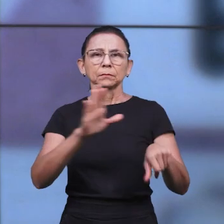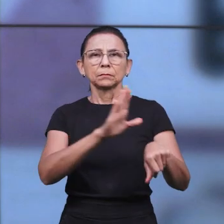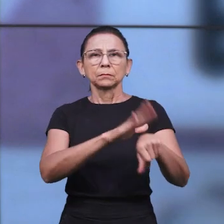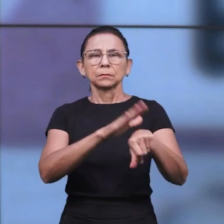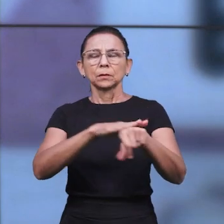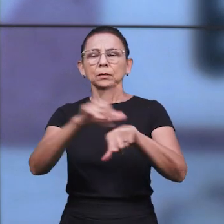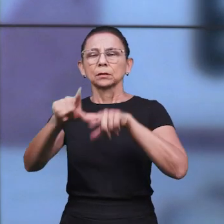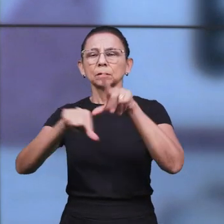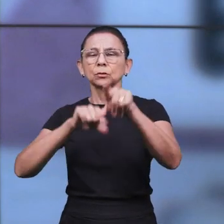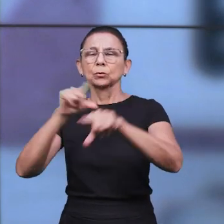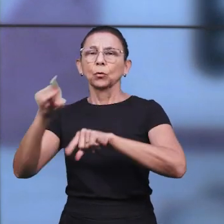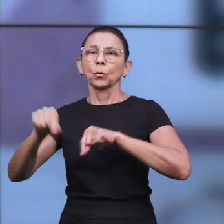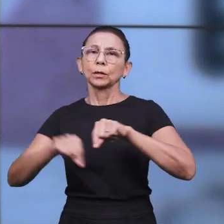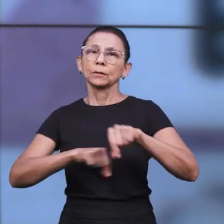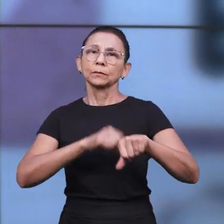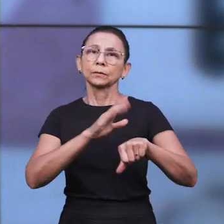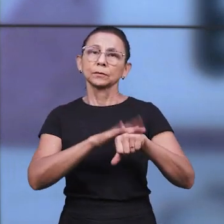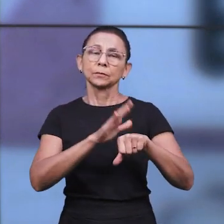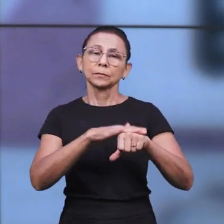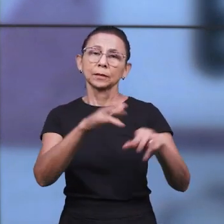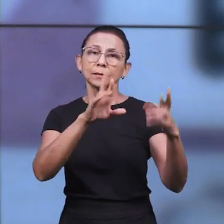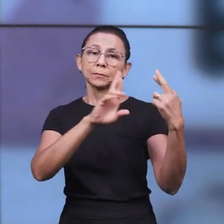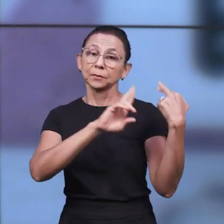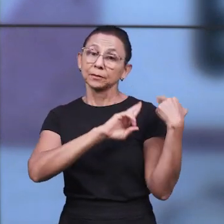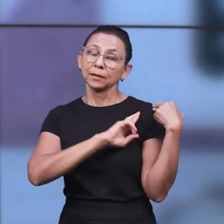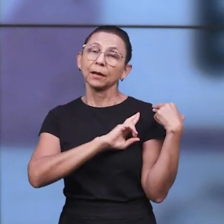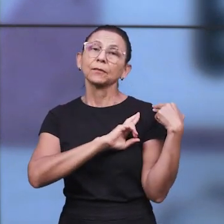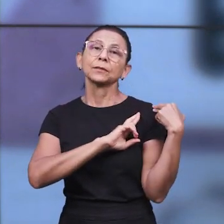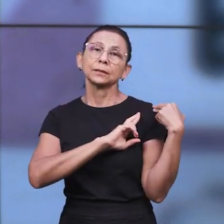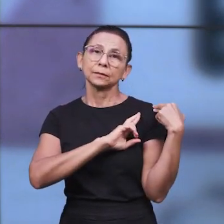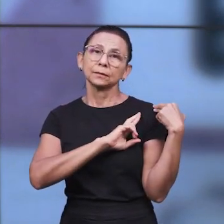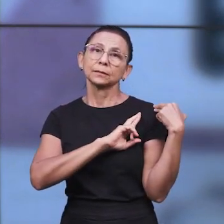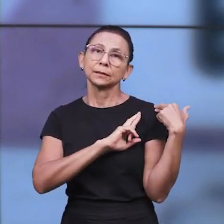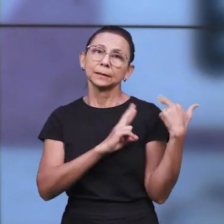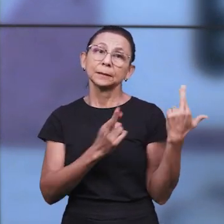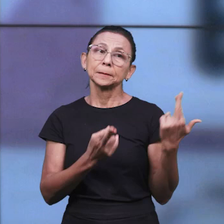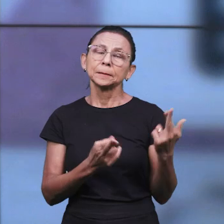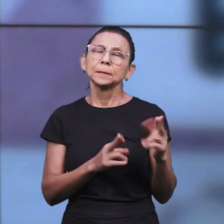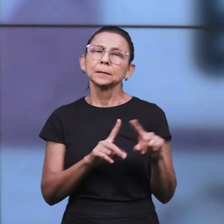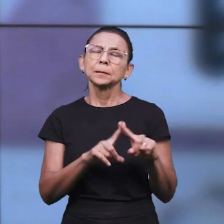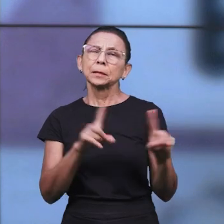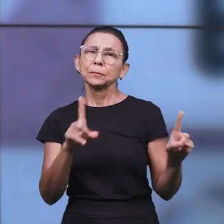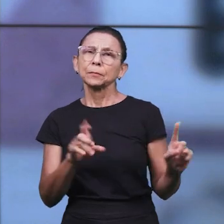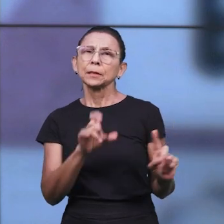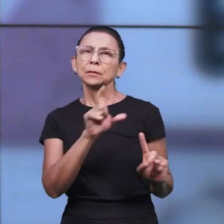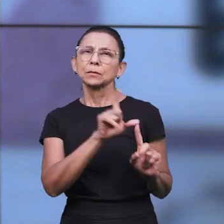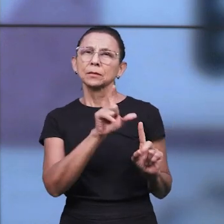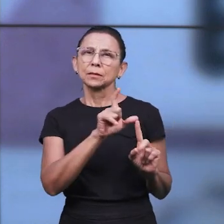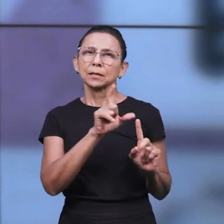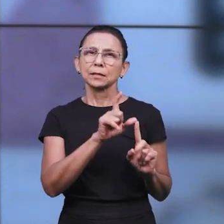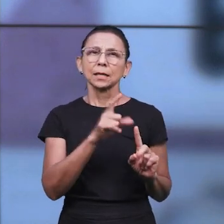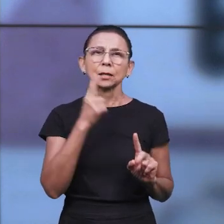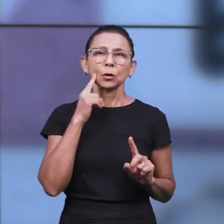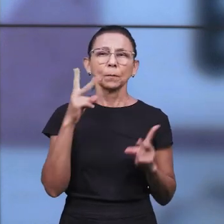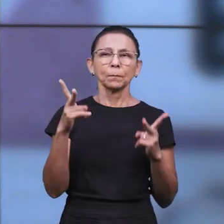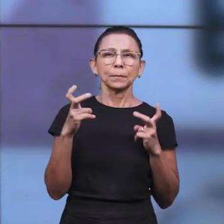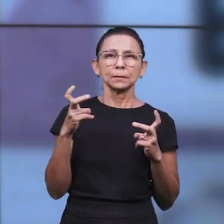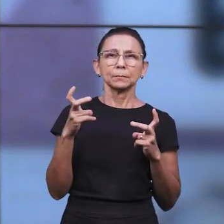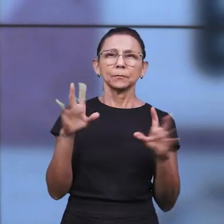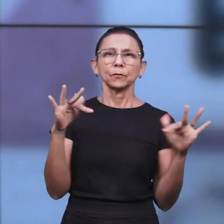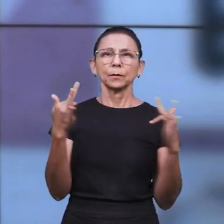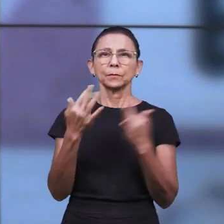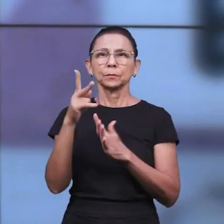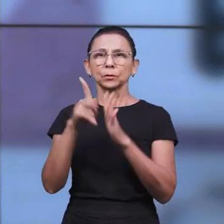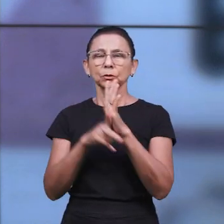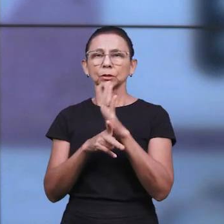próprias escolhas e serem responsáveis por elas. Bem como é verdade que o adversário, ao reconhecer a família como um